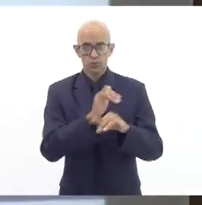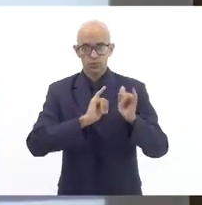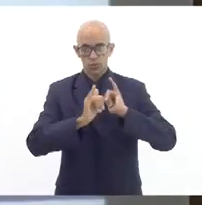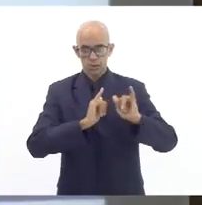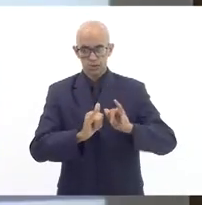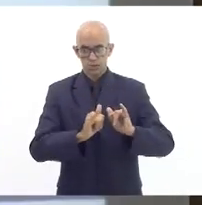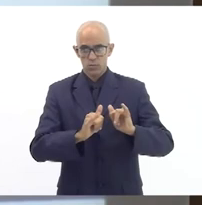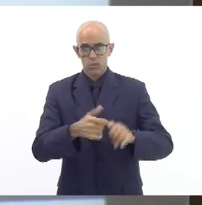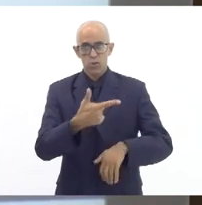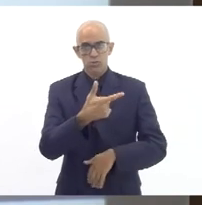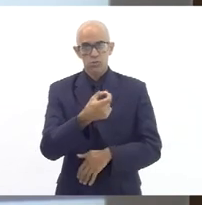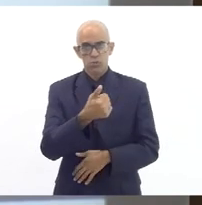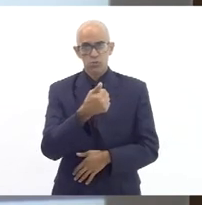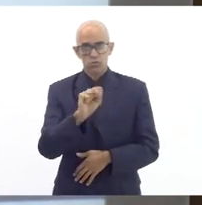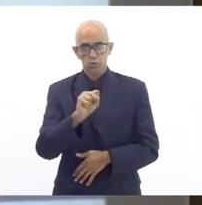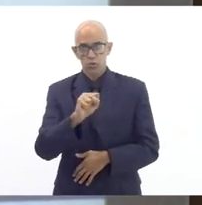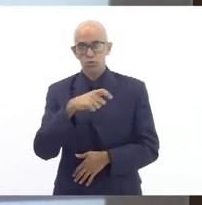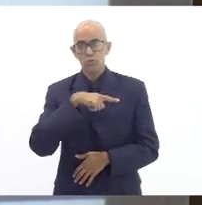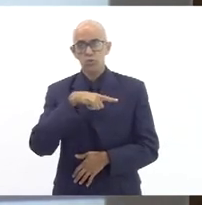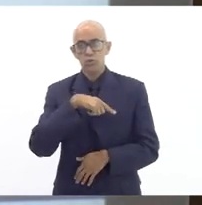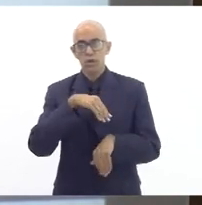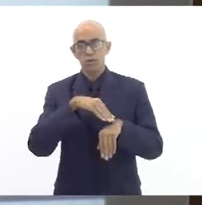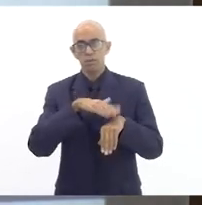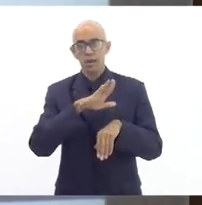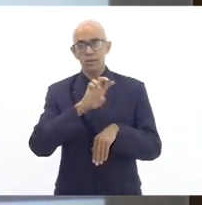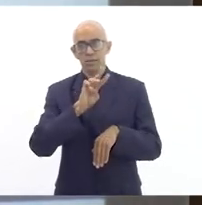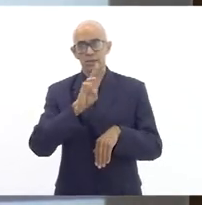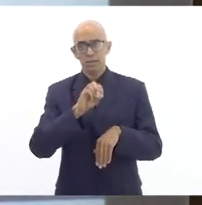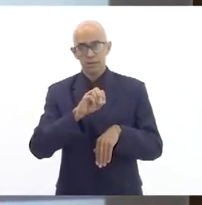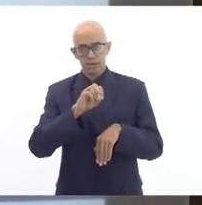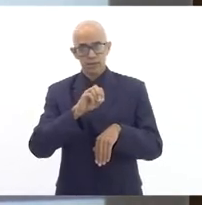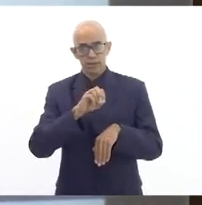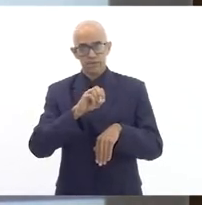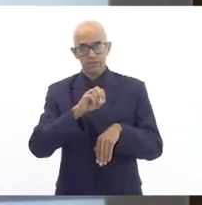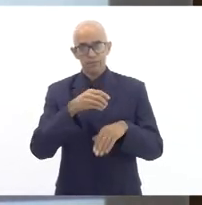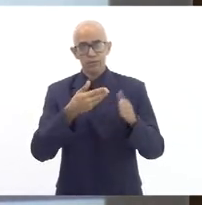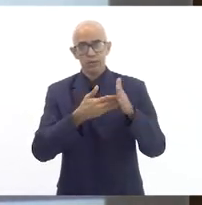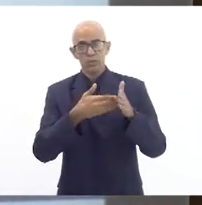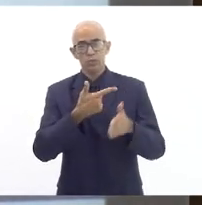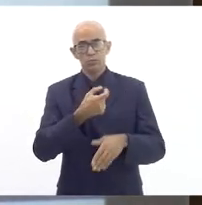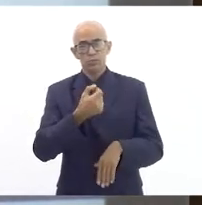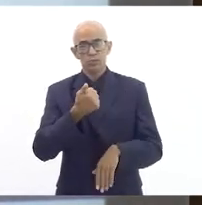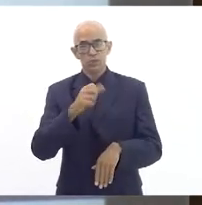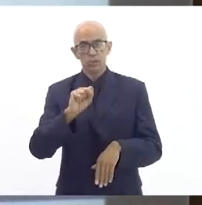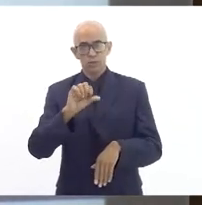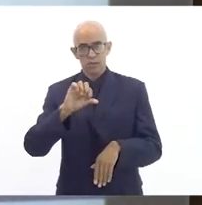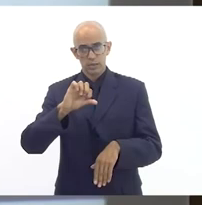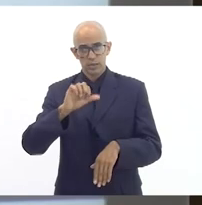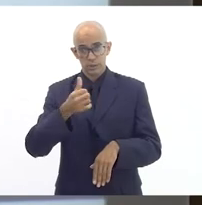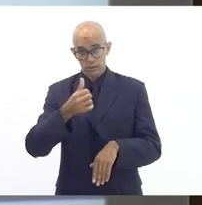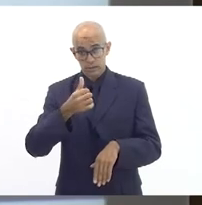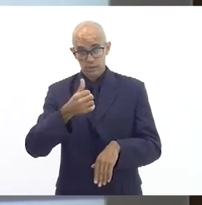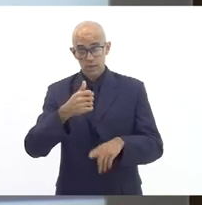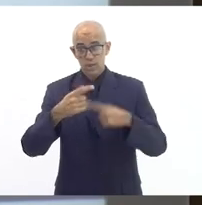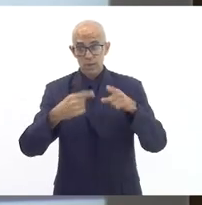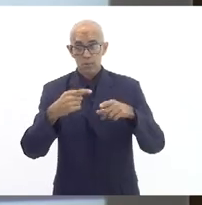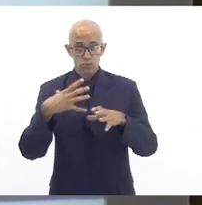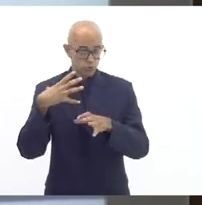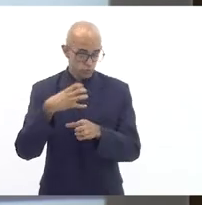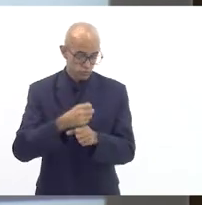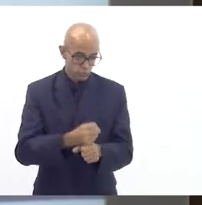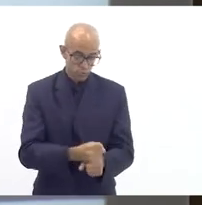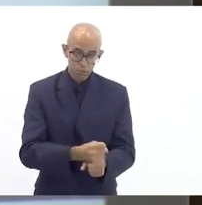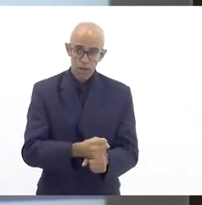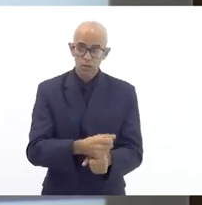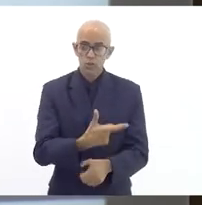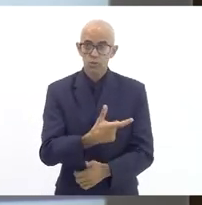que tinha uma curva no máximo de 30 registros até 2016, e quando a gente começou a fazer esse levantamento e a incidência, que foi em